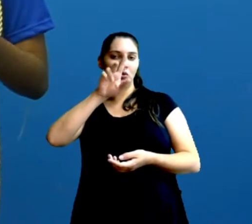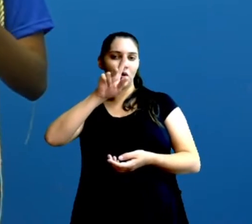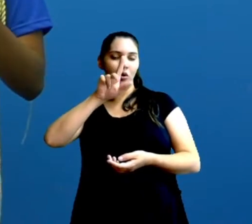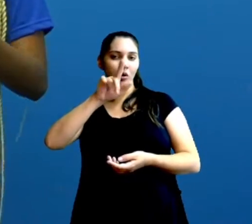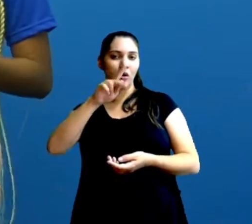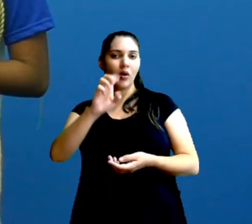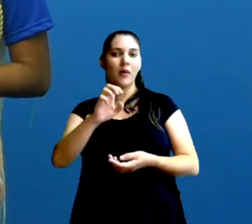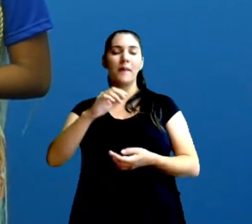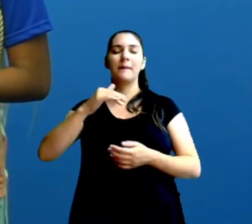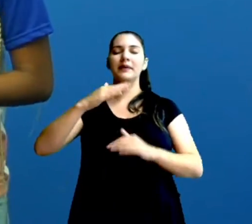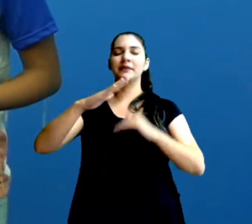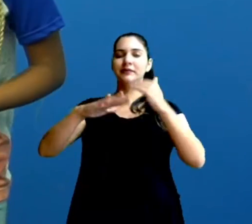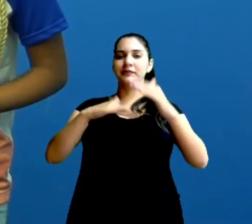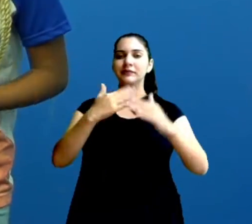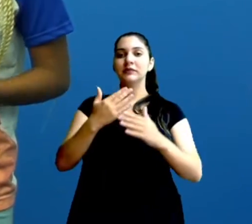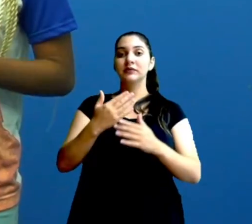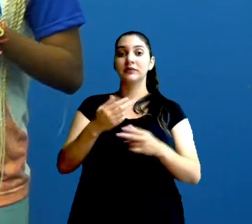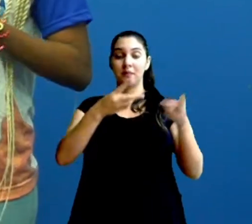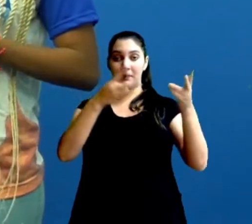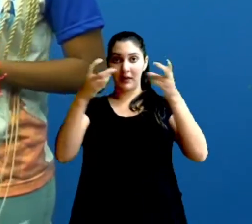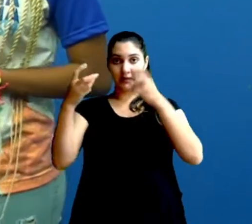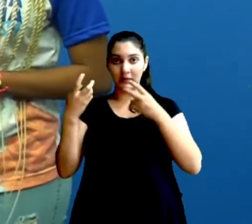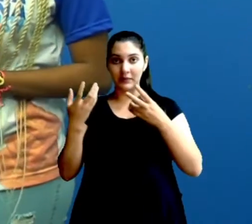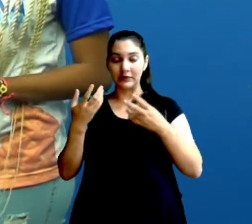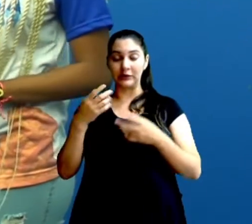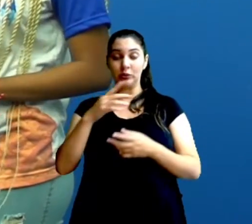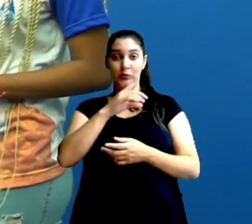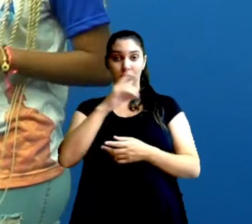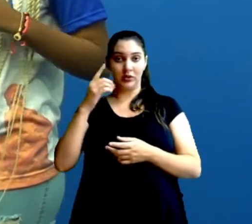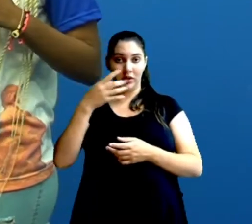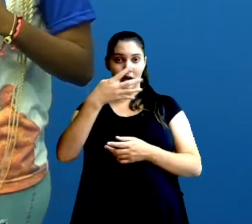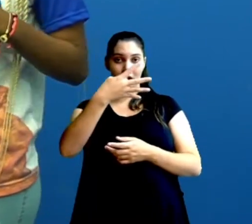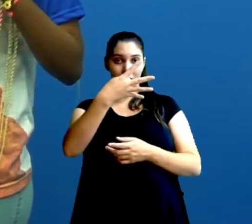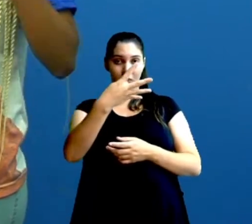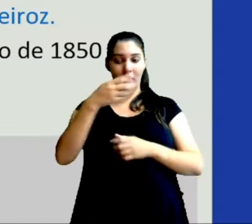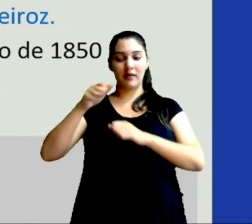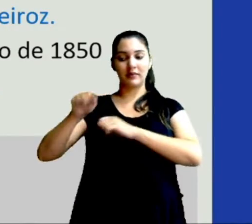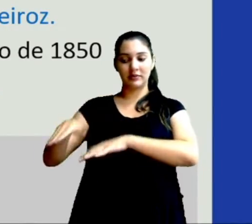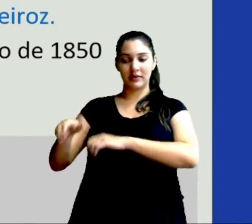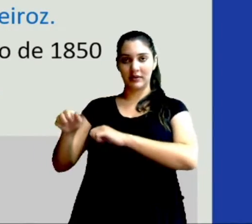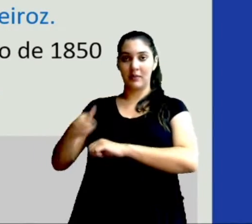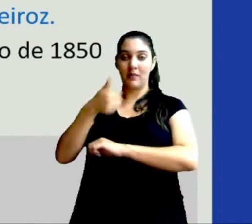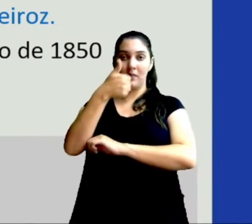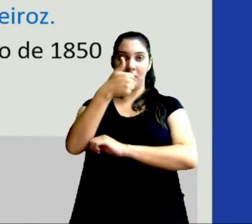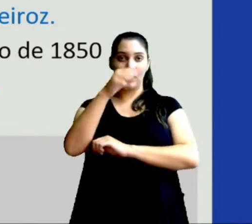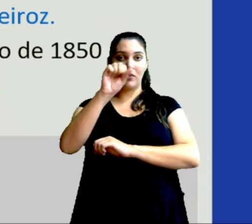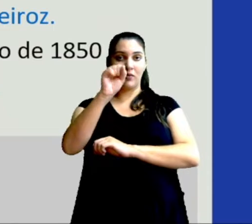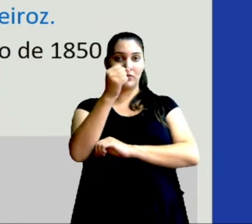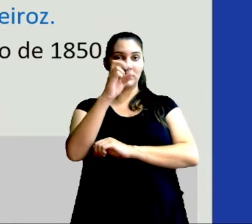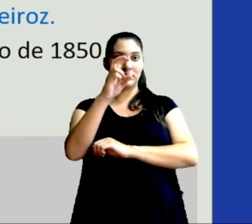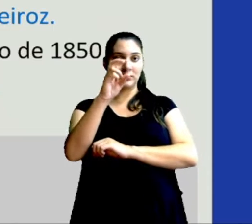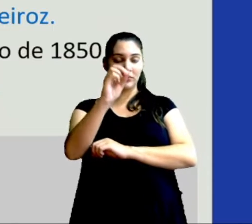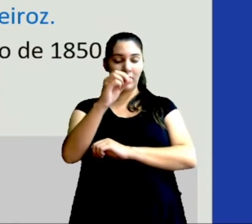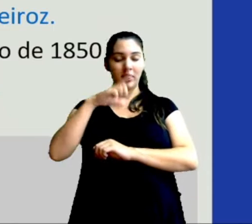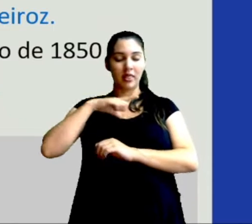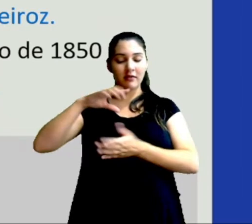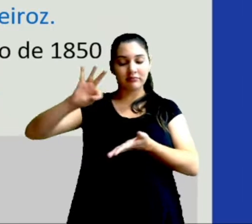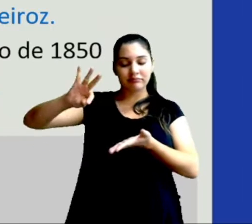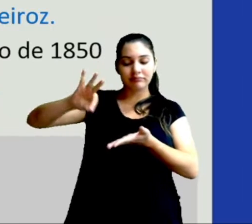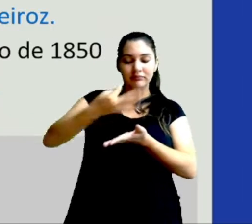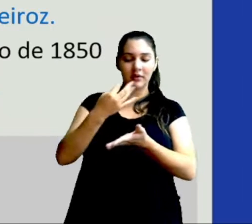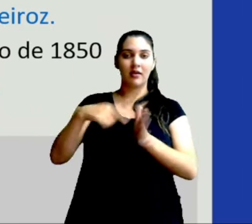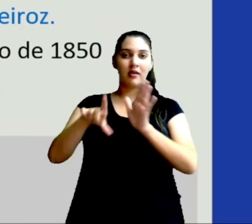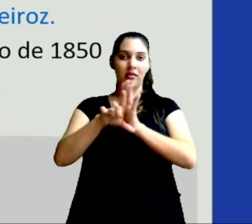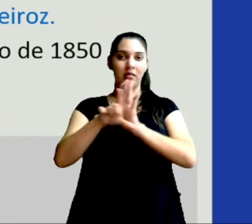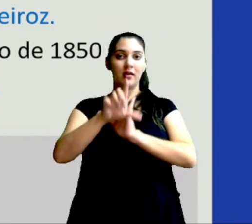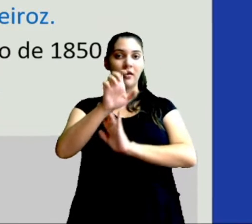maioridade, vocês estão sacando direitinho. Em 4 de setembro de 1850, foi sancionada a Lei